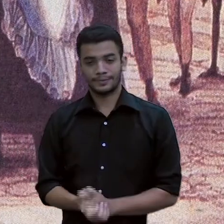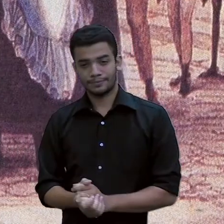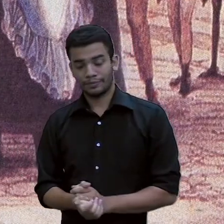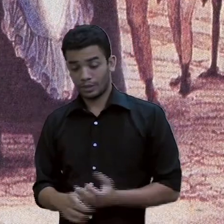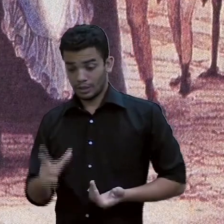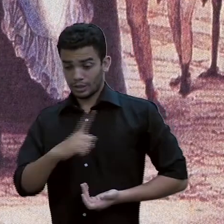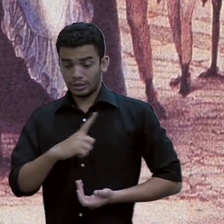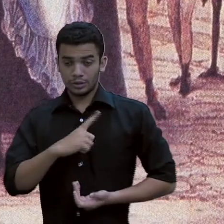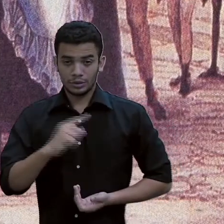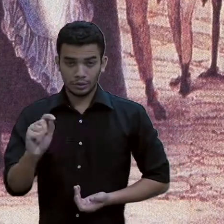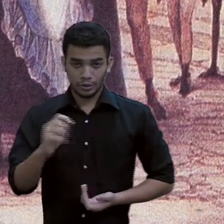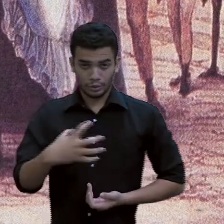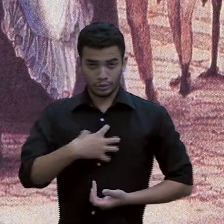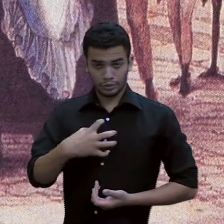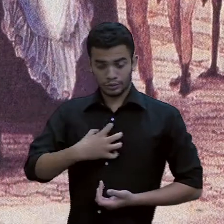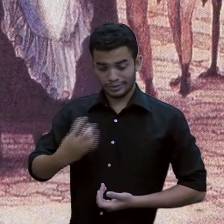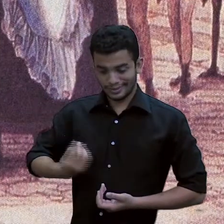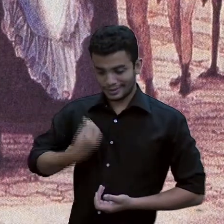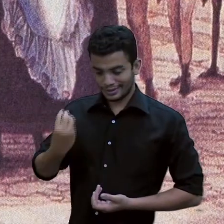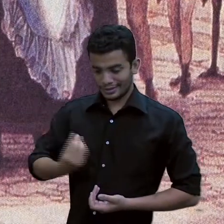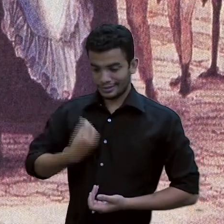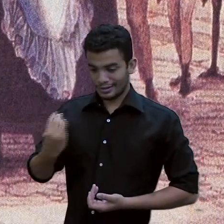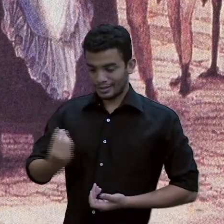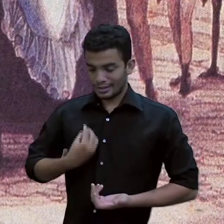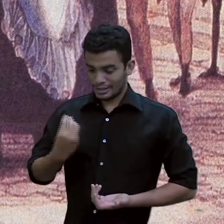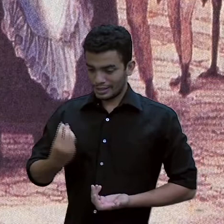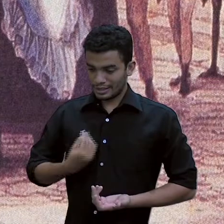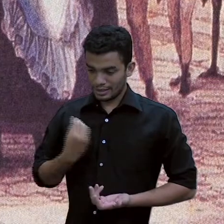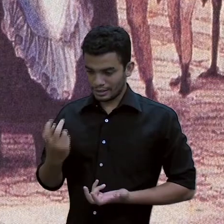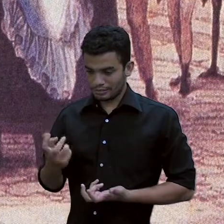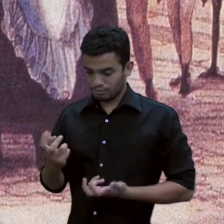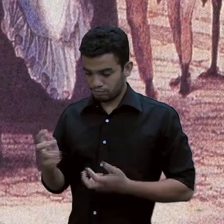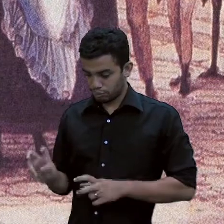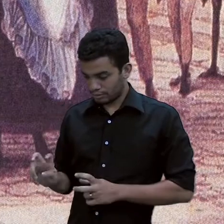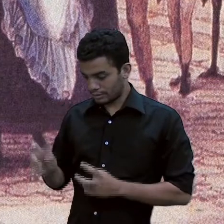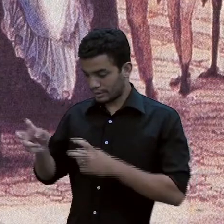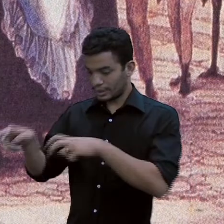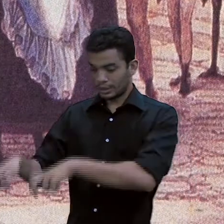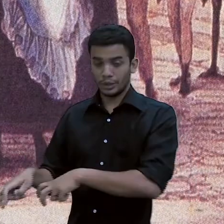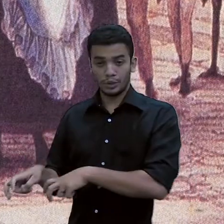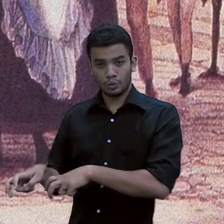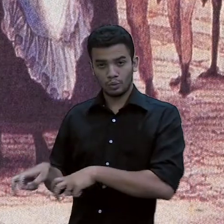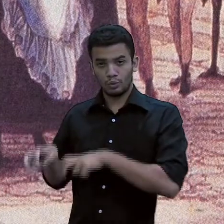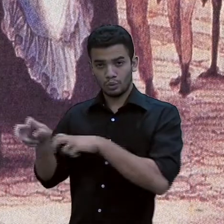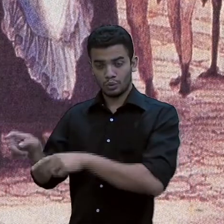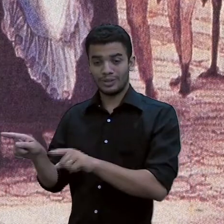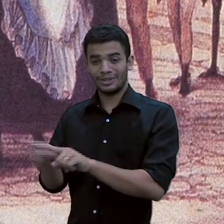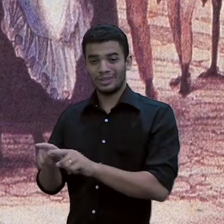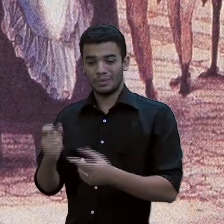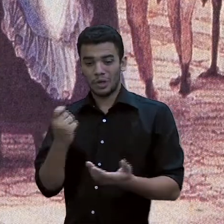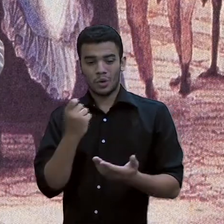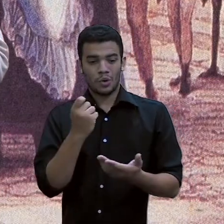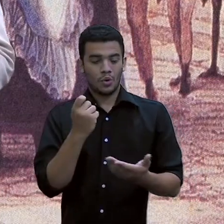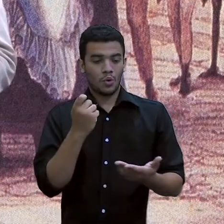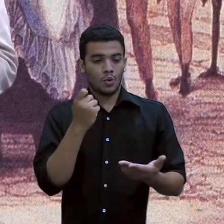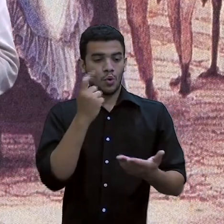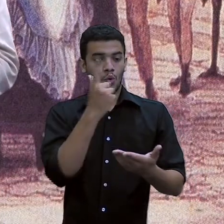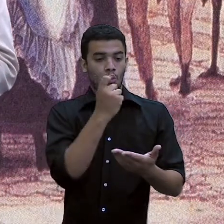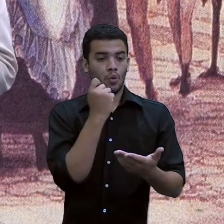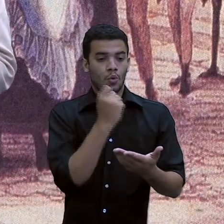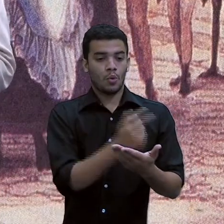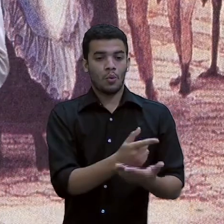para o comércio externo, na grande propriedade e também no trabalho escravo. Em quase toda a